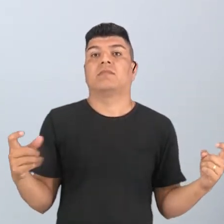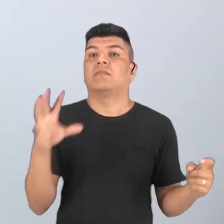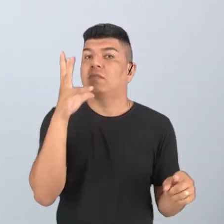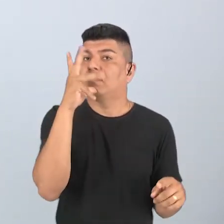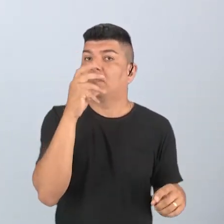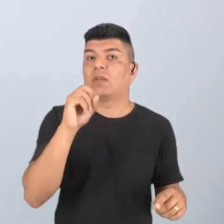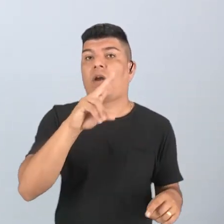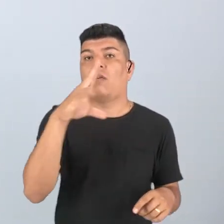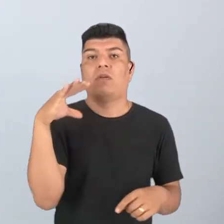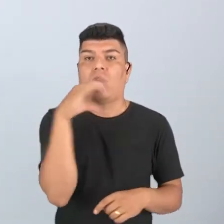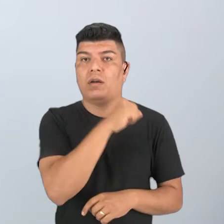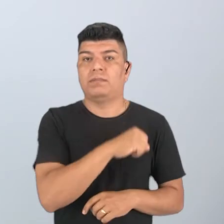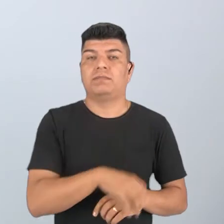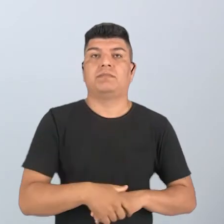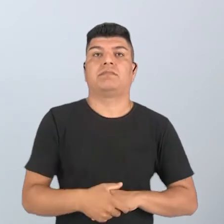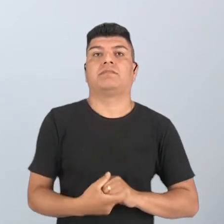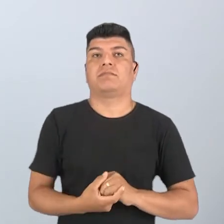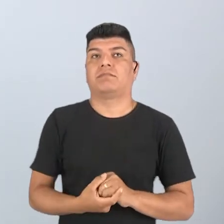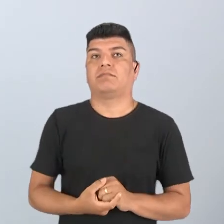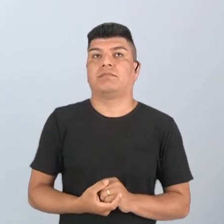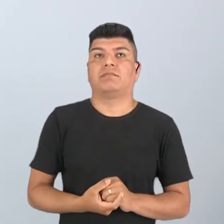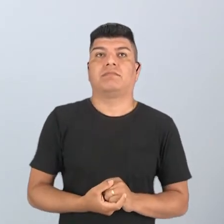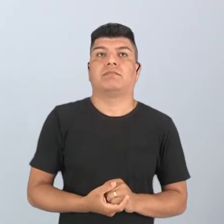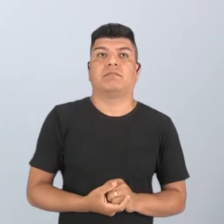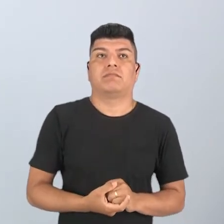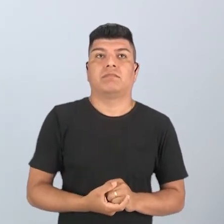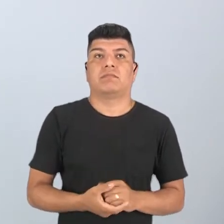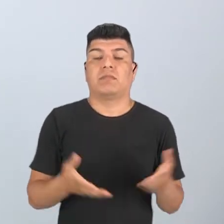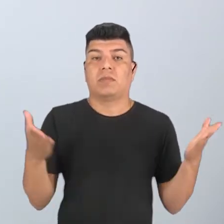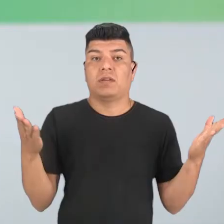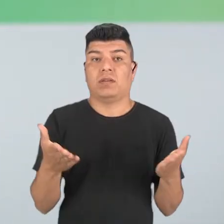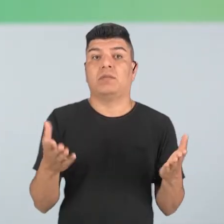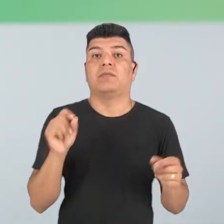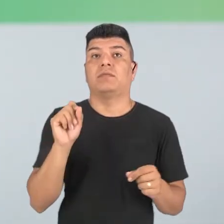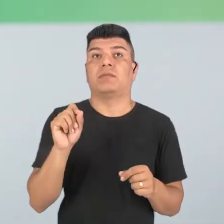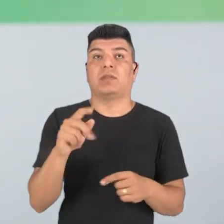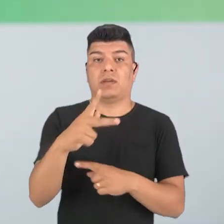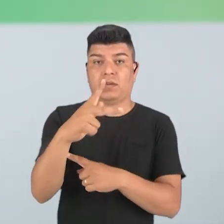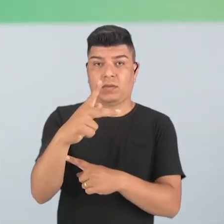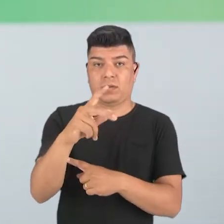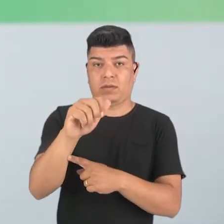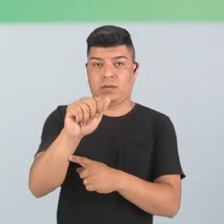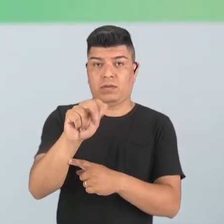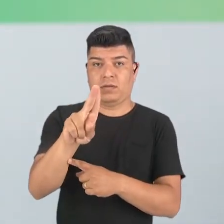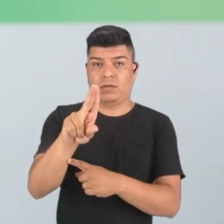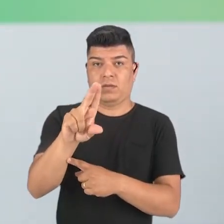quando ele é curto, beleza? Vamos agora falar sobre a pausa.